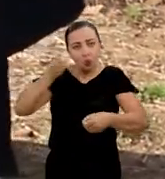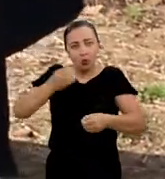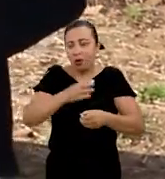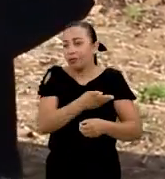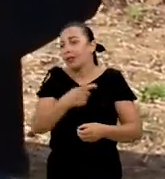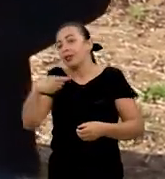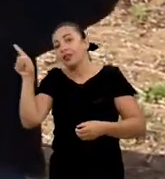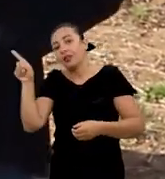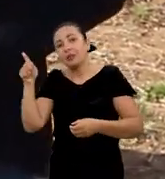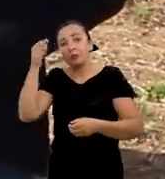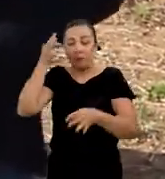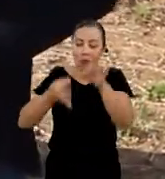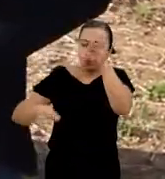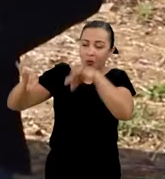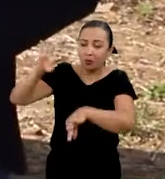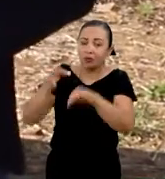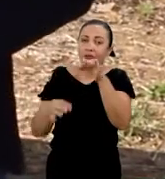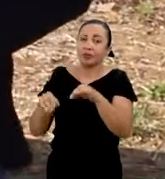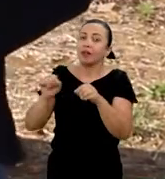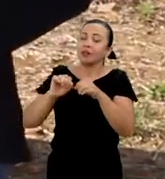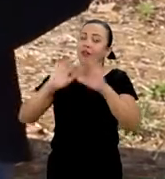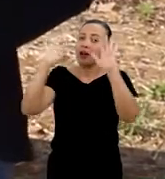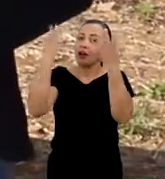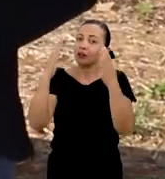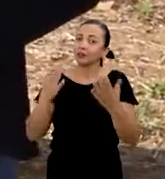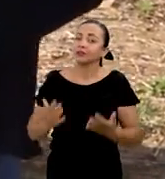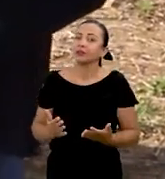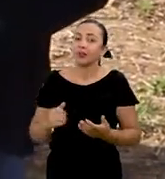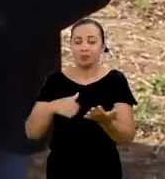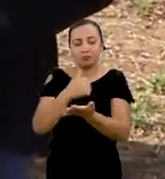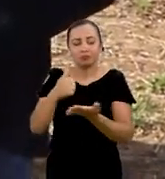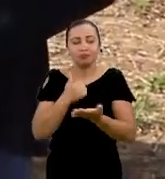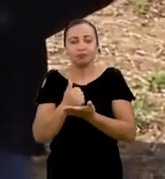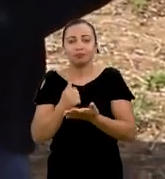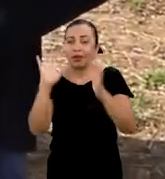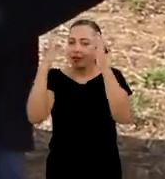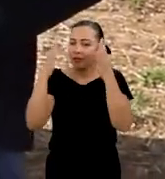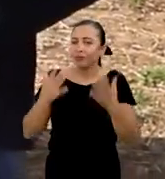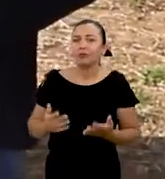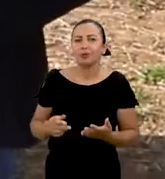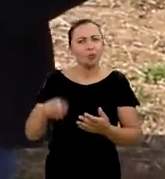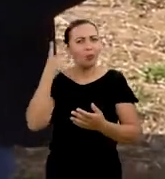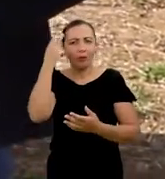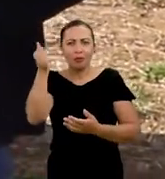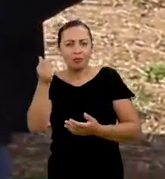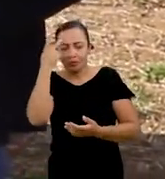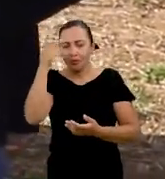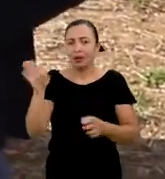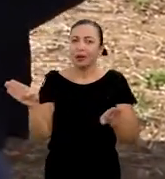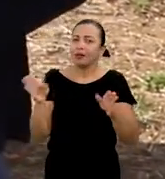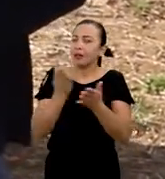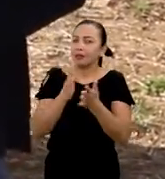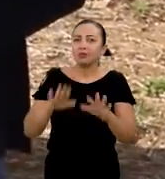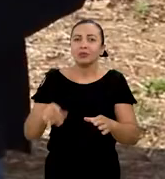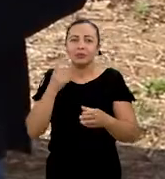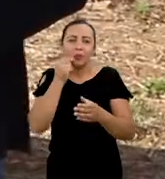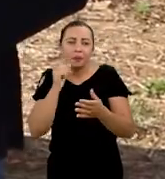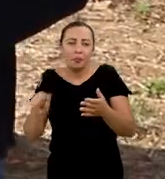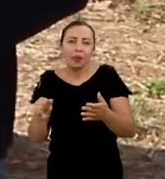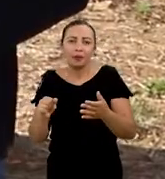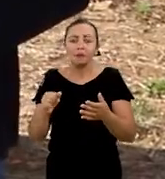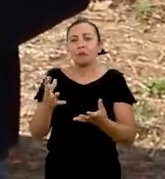né que é levado para o laboratório e lá a gente faz as análises básicas menores de rotina para determinar o